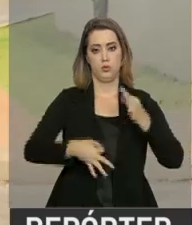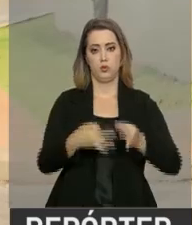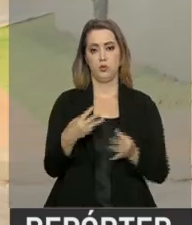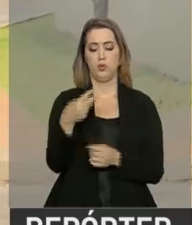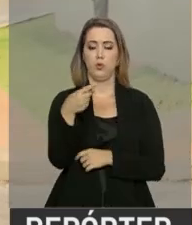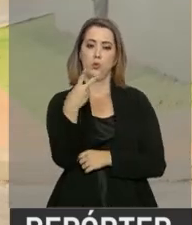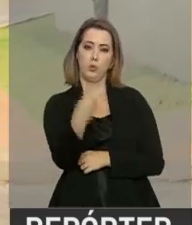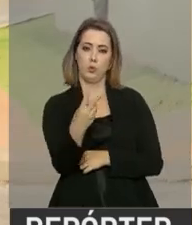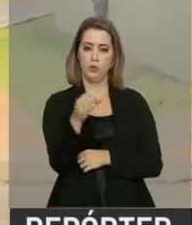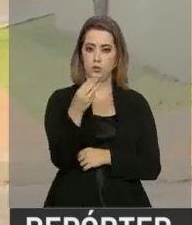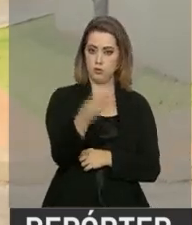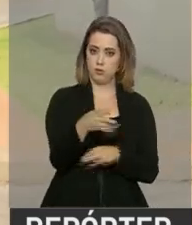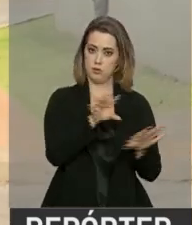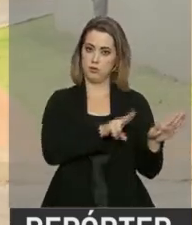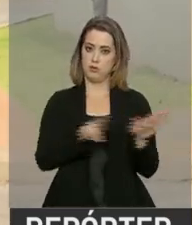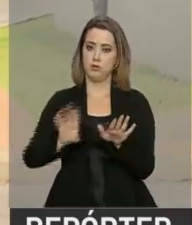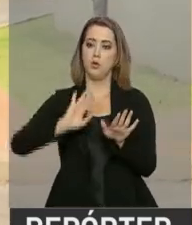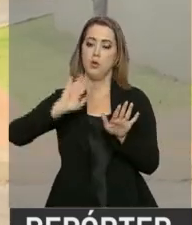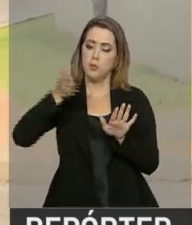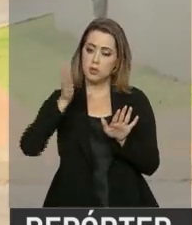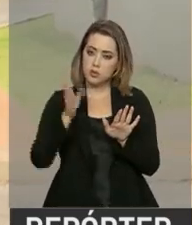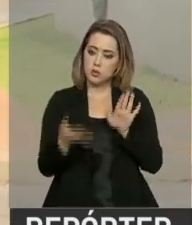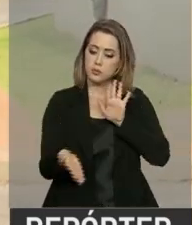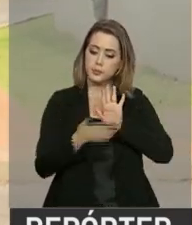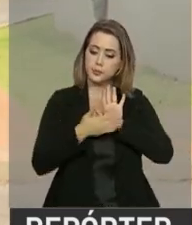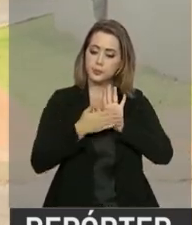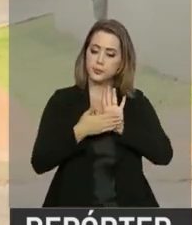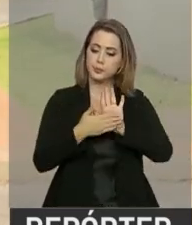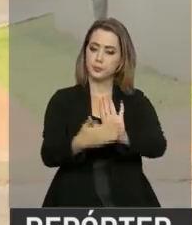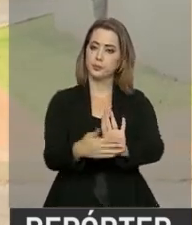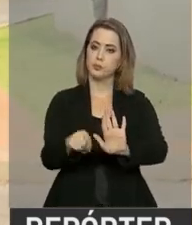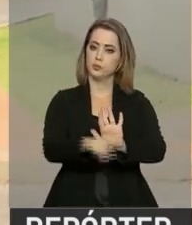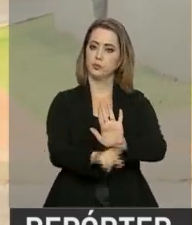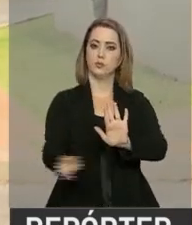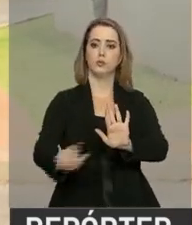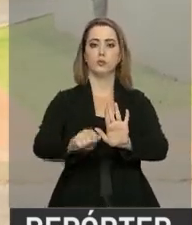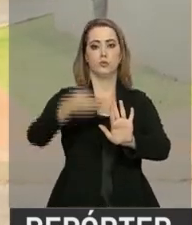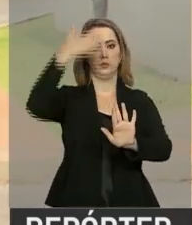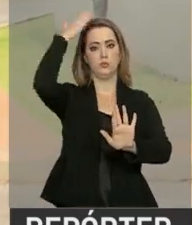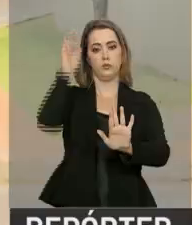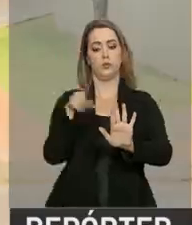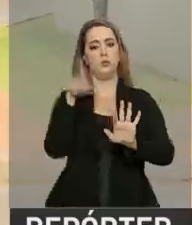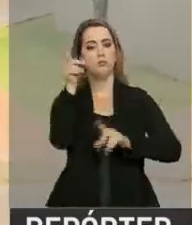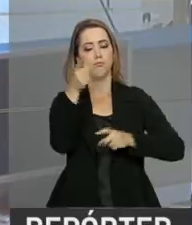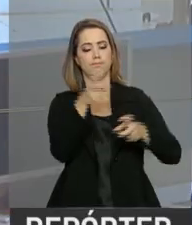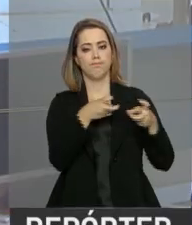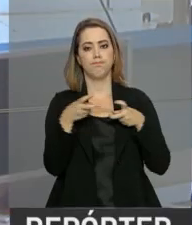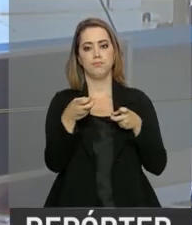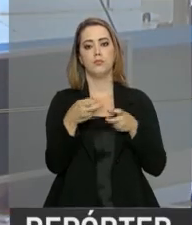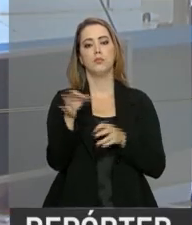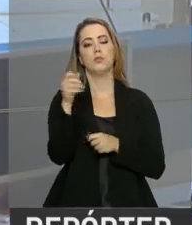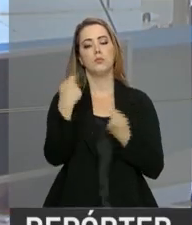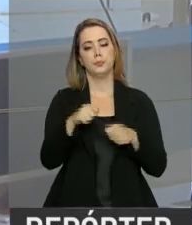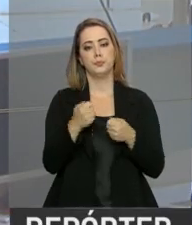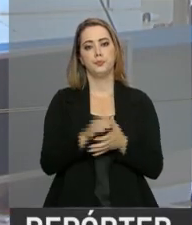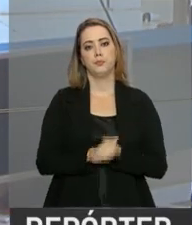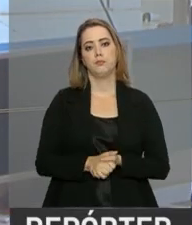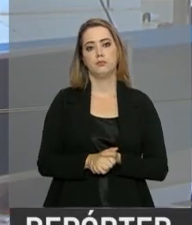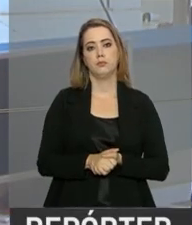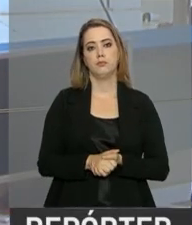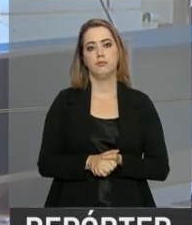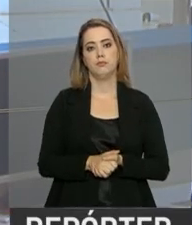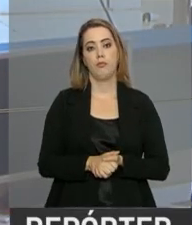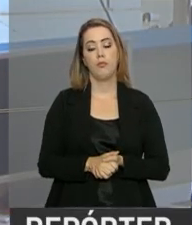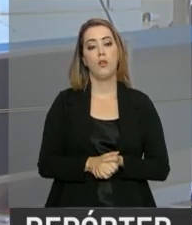duas três semanas no máximo apresentar ao presidente é para que ele faça as observações necessárias pelo menos